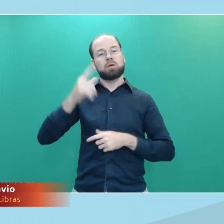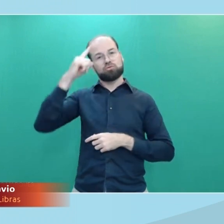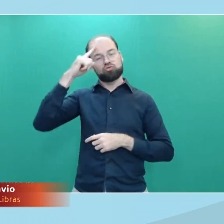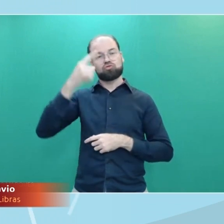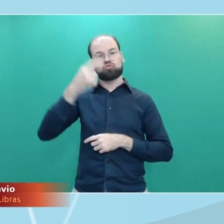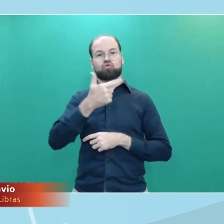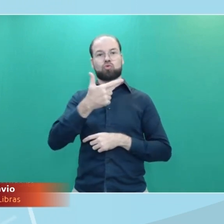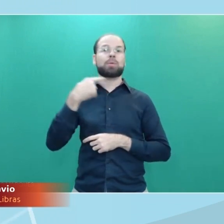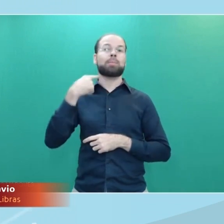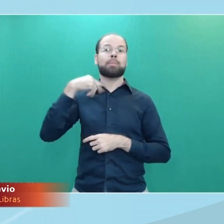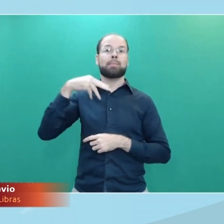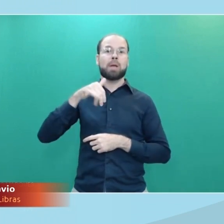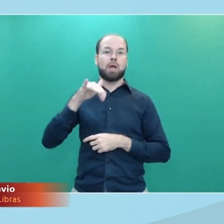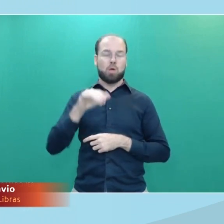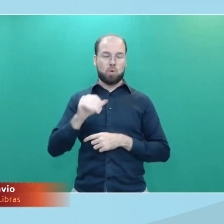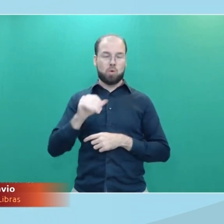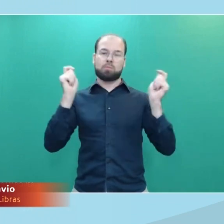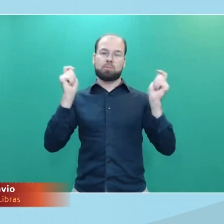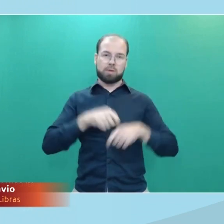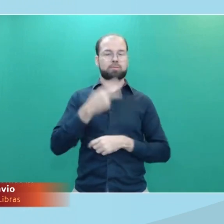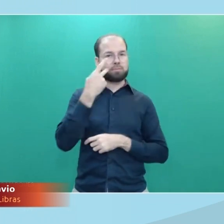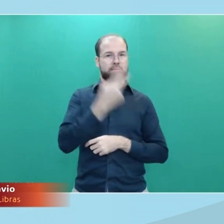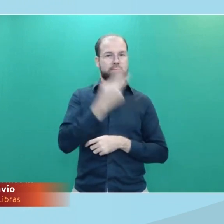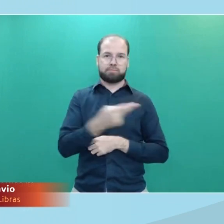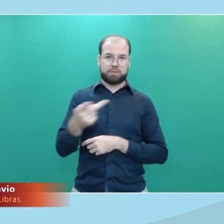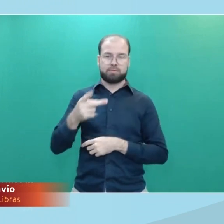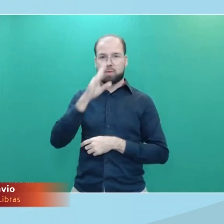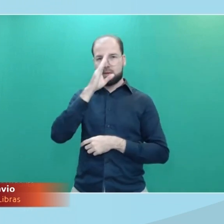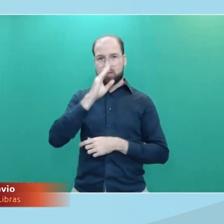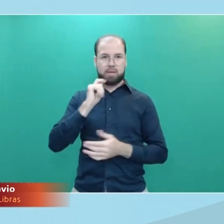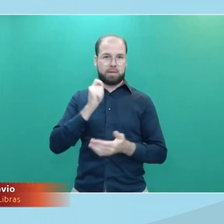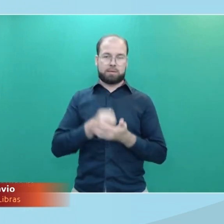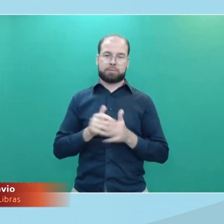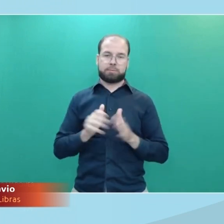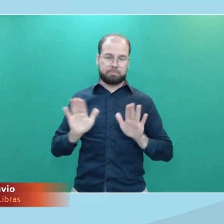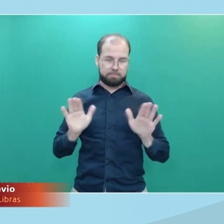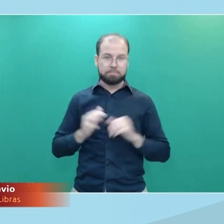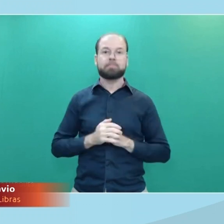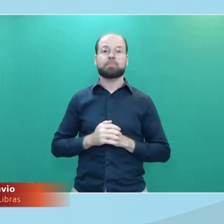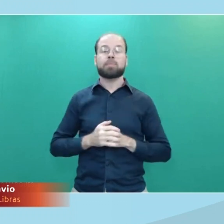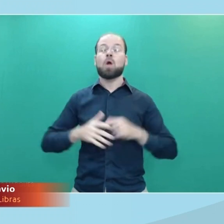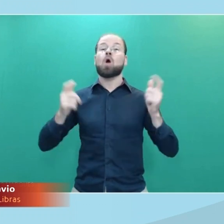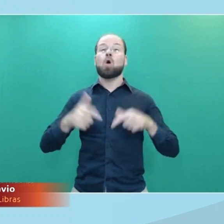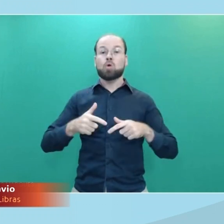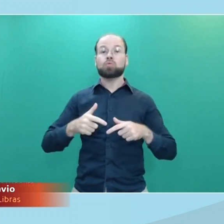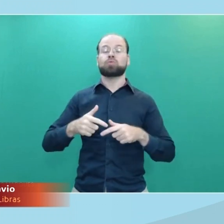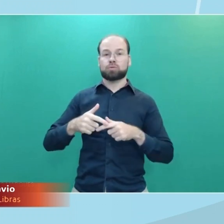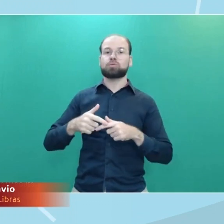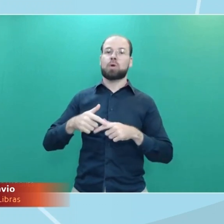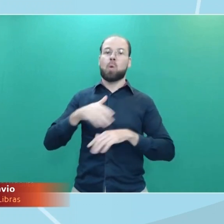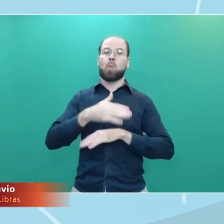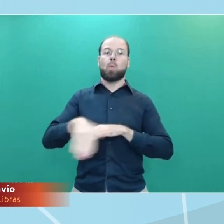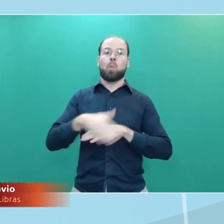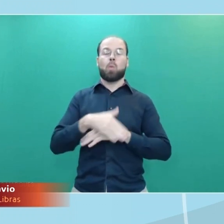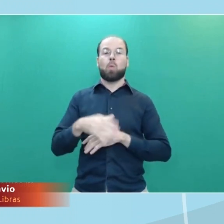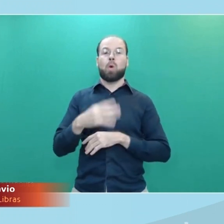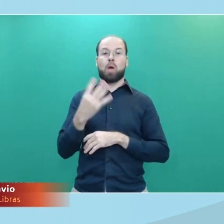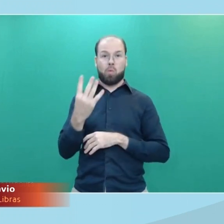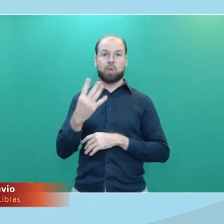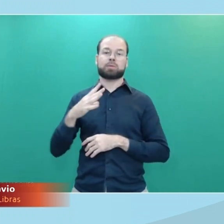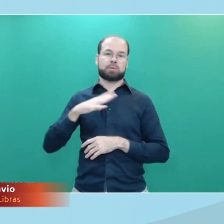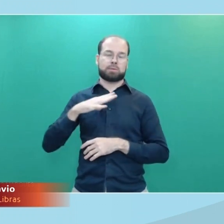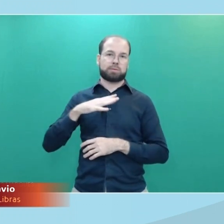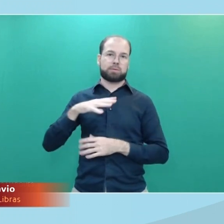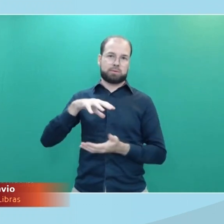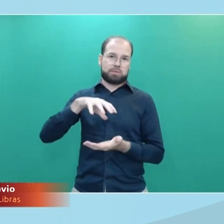5 horas da tarde, com entrada gratuita. O Centro Cultural Otto Marques fica no Parthenon Center, na Rua 4, também no centro. Dá